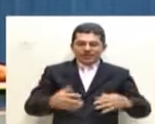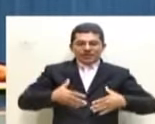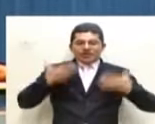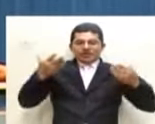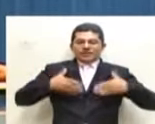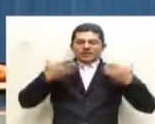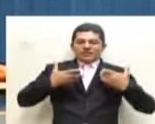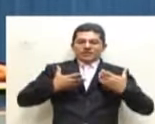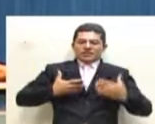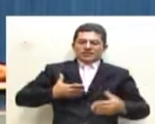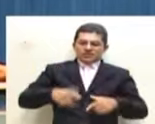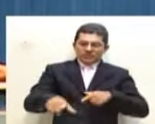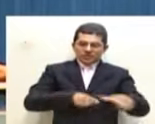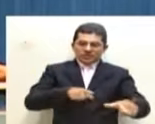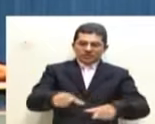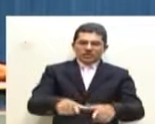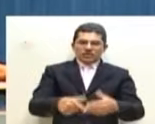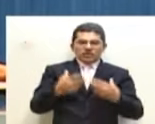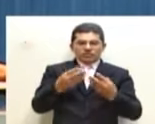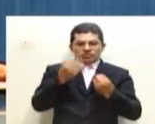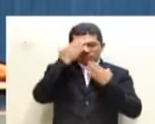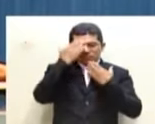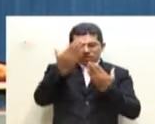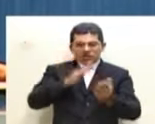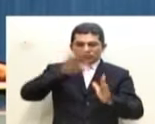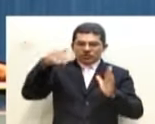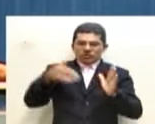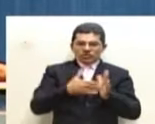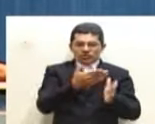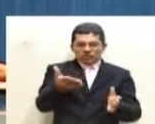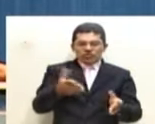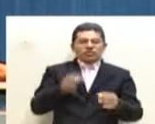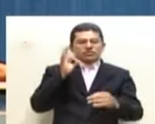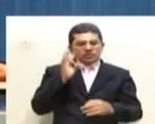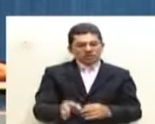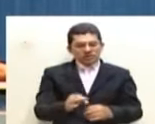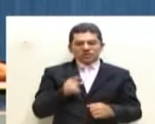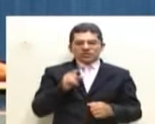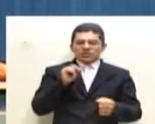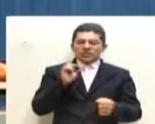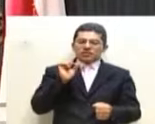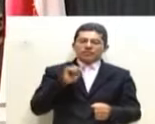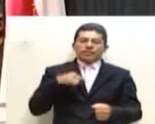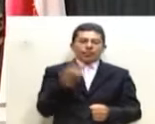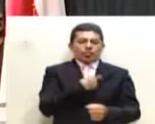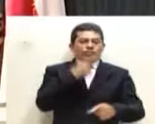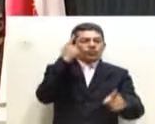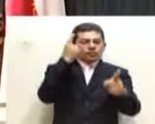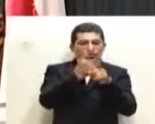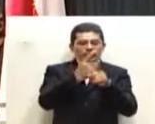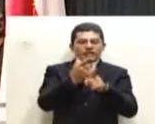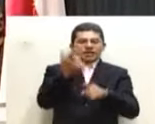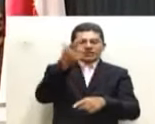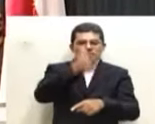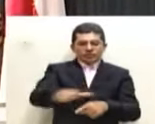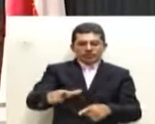desafios durante essa caminhada. Muito obrigado a todos. Eu tenho certeza que nós nos